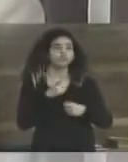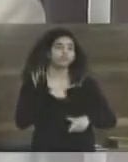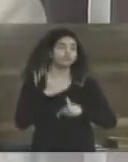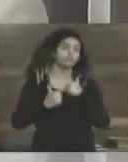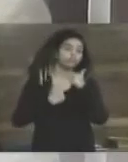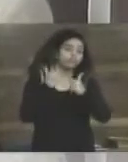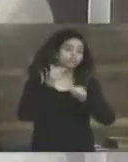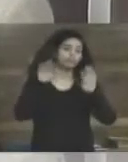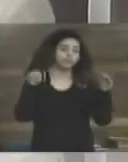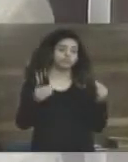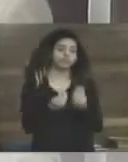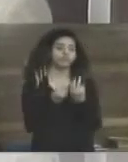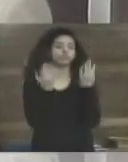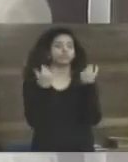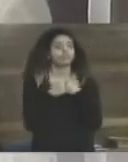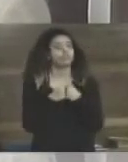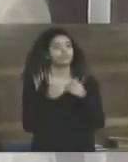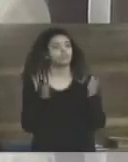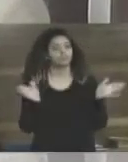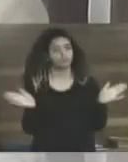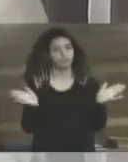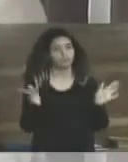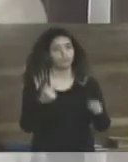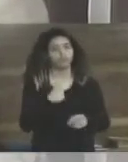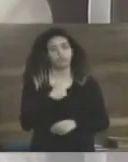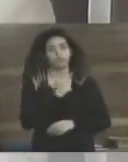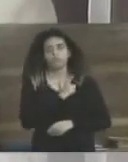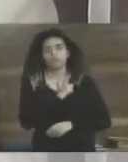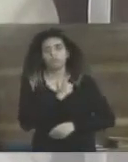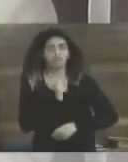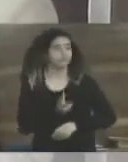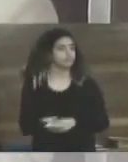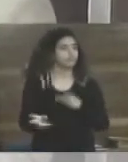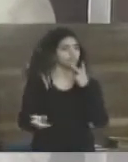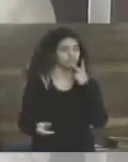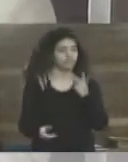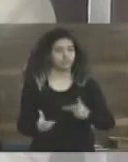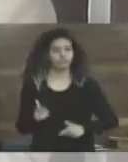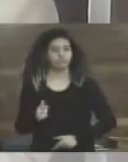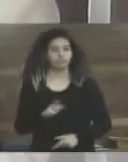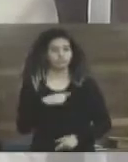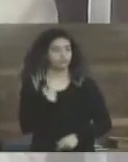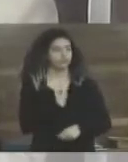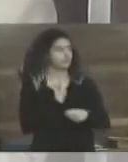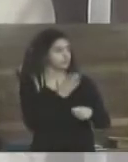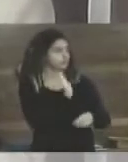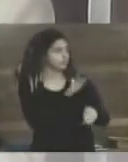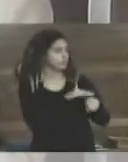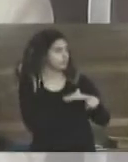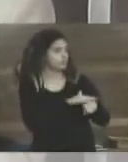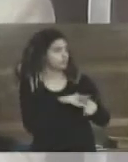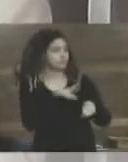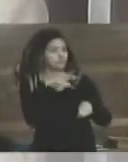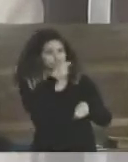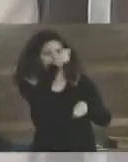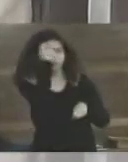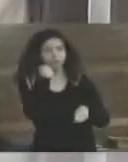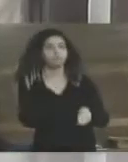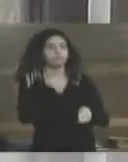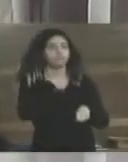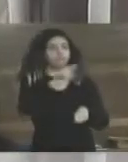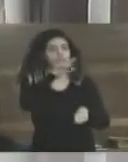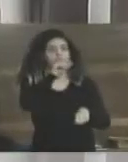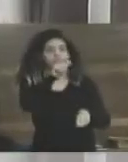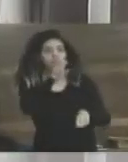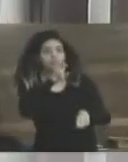e o estaleiro precisa estar aberto. Eu tenho o costume de falar, e aonde nós temos conversado, eu, Rogério, Chapinha, né, que